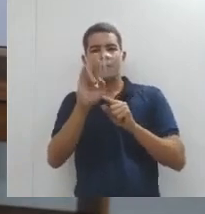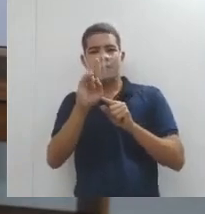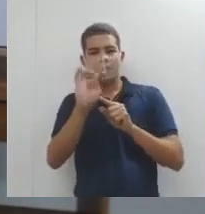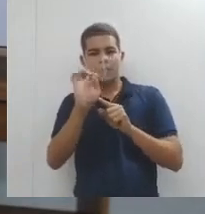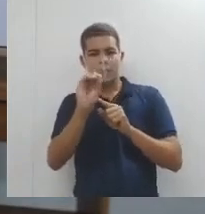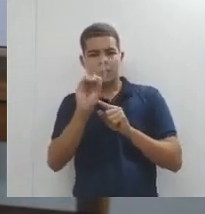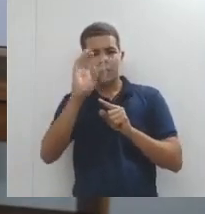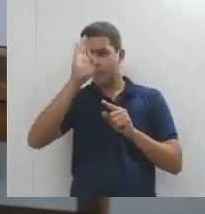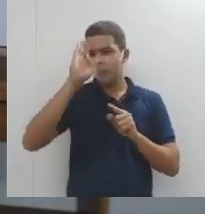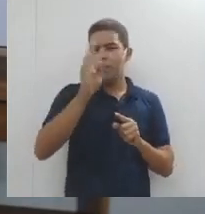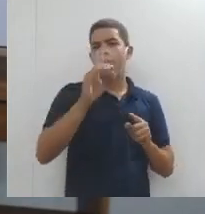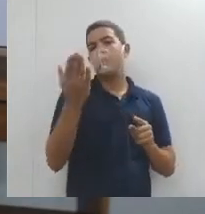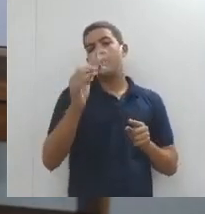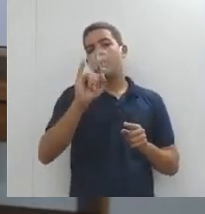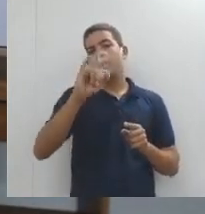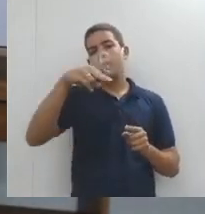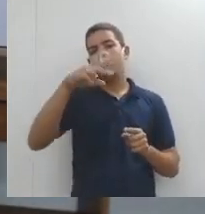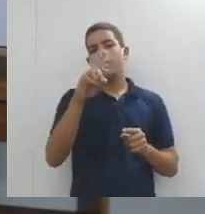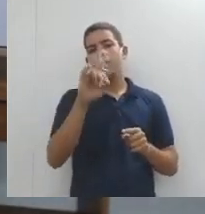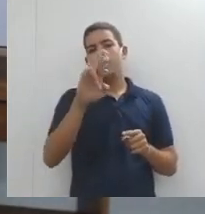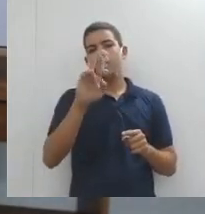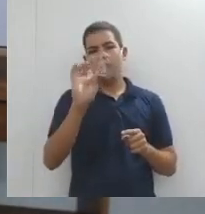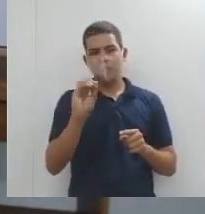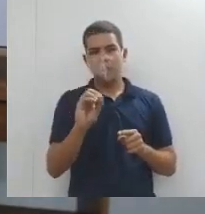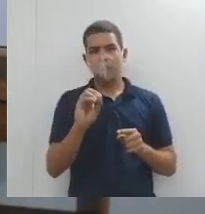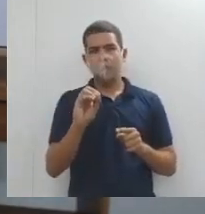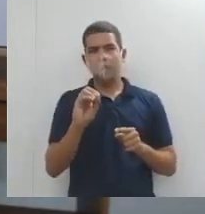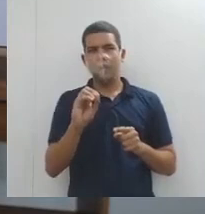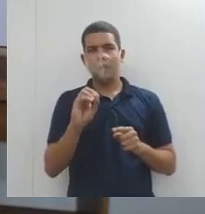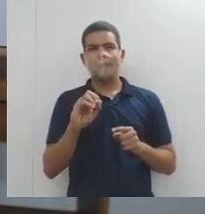sendo empregado, se ele estiver sendo empregado,